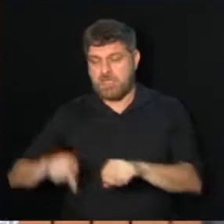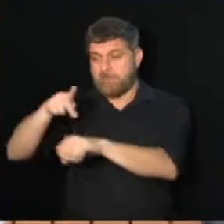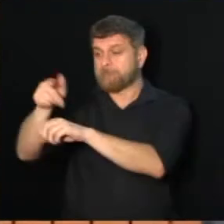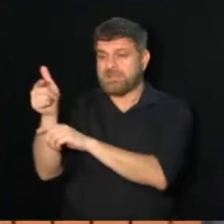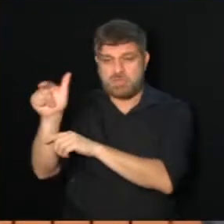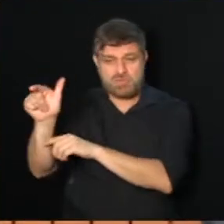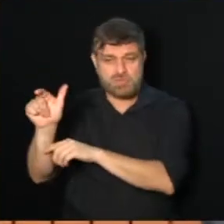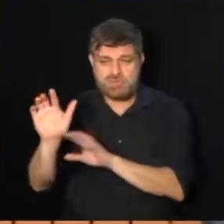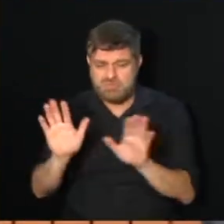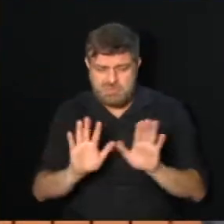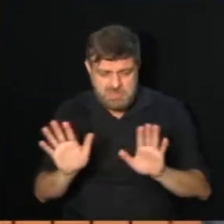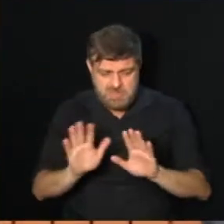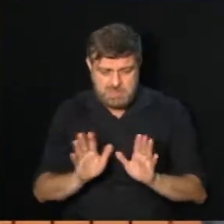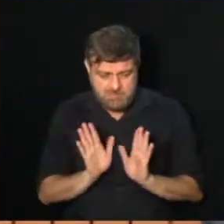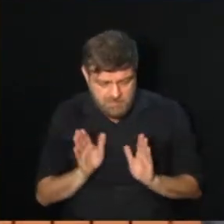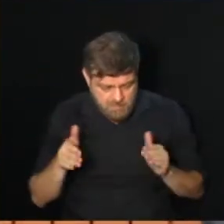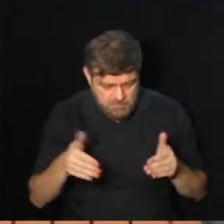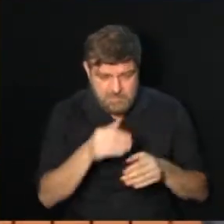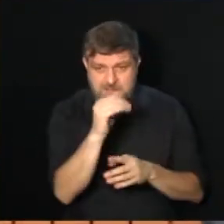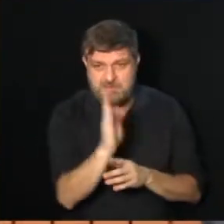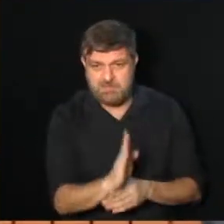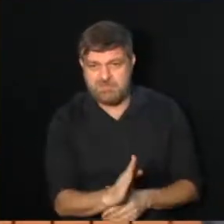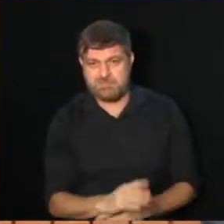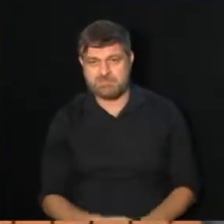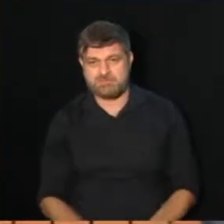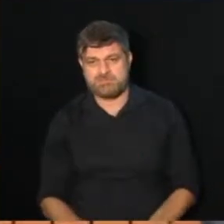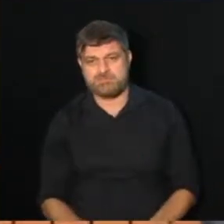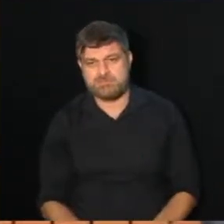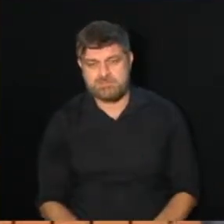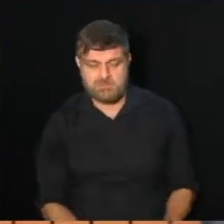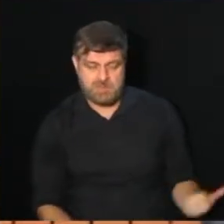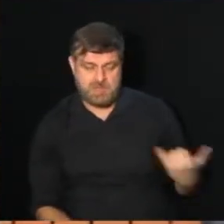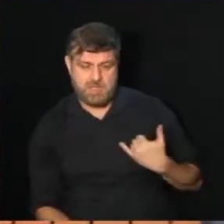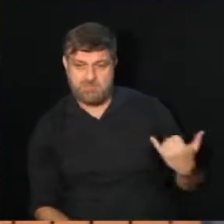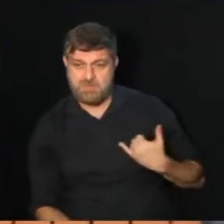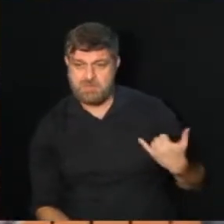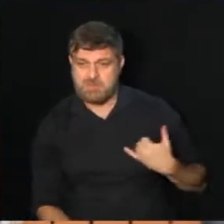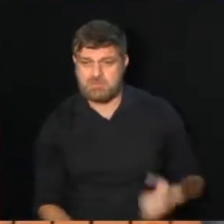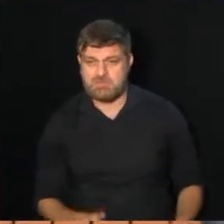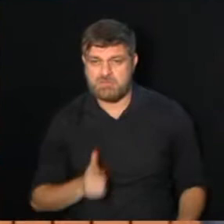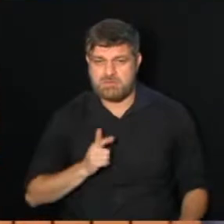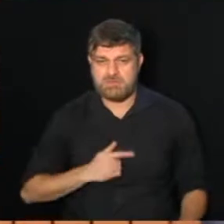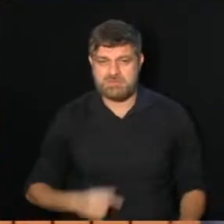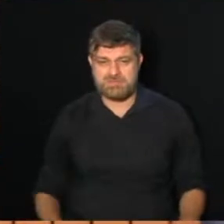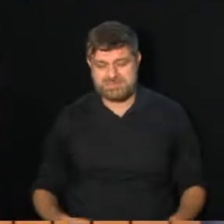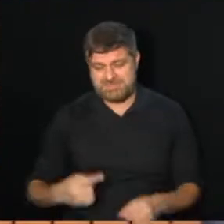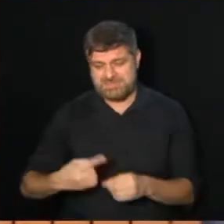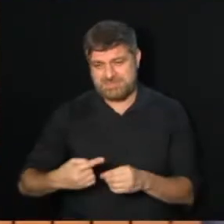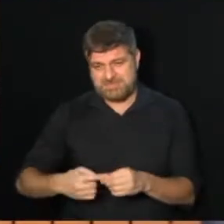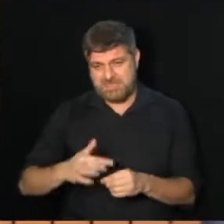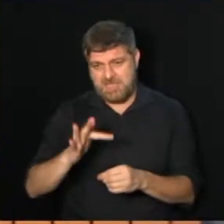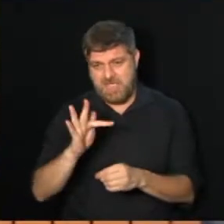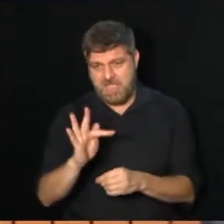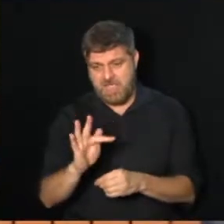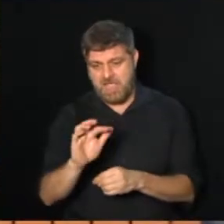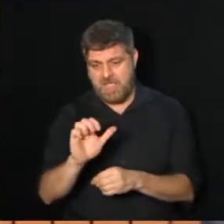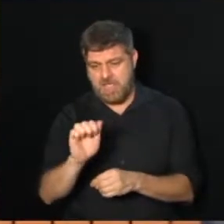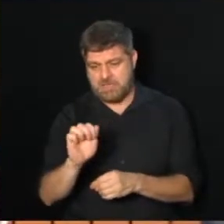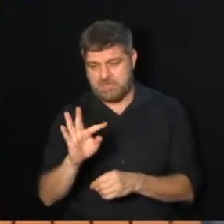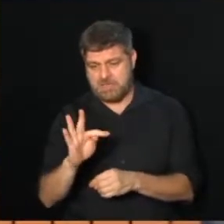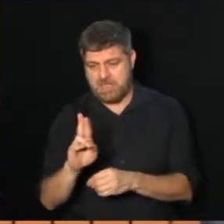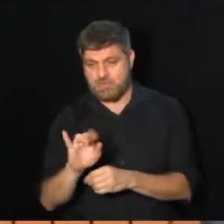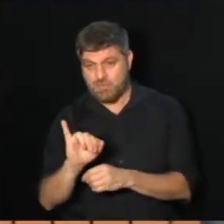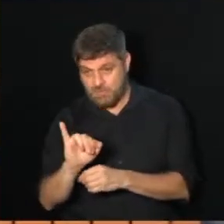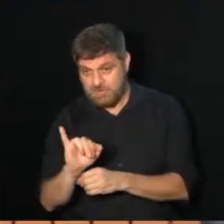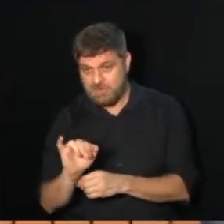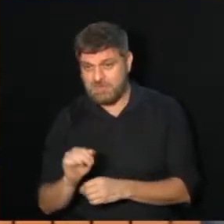doutor Marcelo? E isso depois eu quero ouvir o doutor Marcelo, ele me contando rapidamente aí de um caso de Tatuí, onde nós podemos ter um exemplo prático do